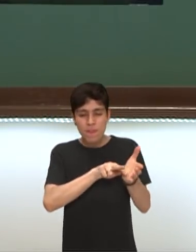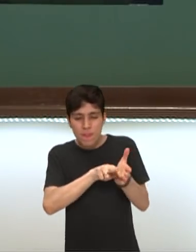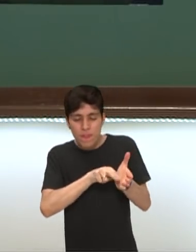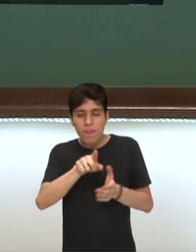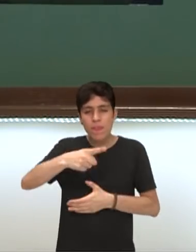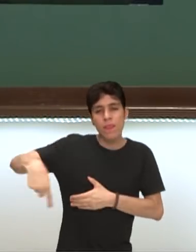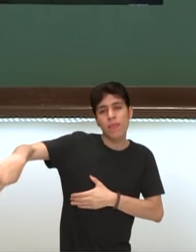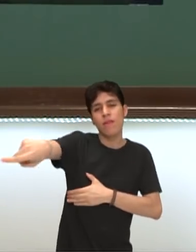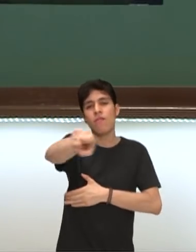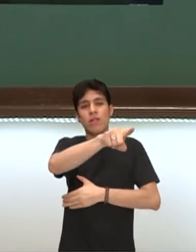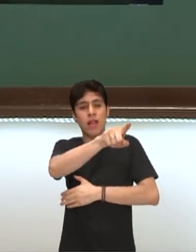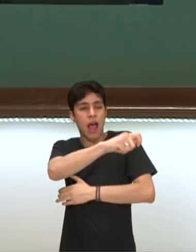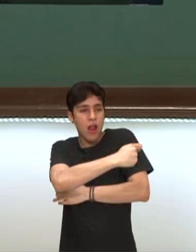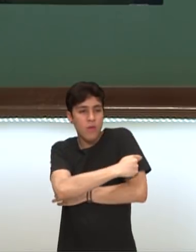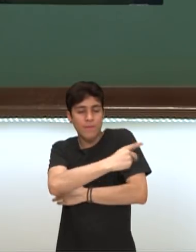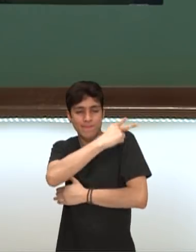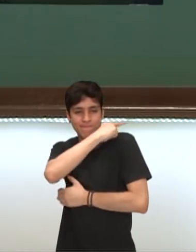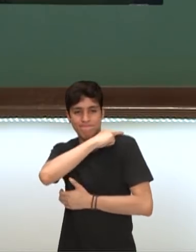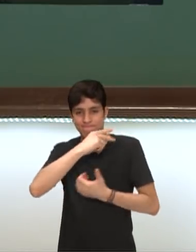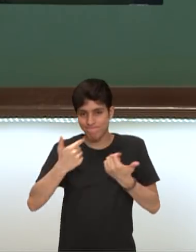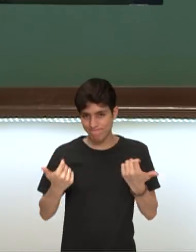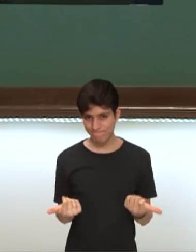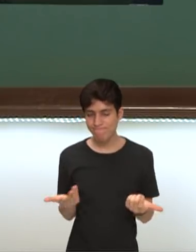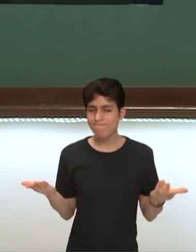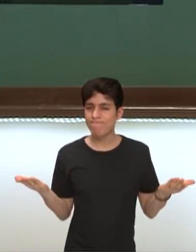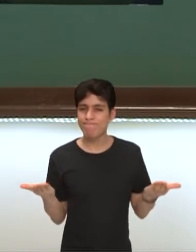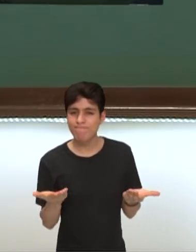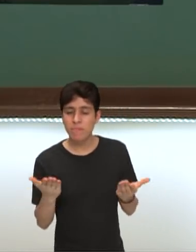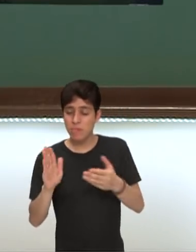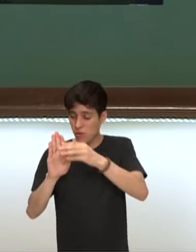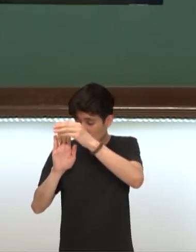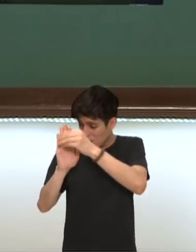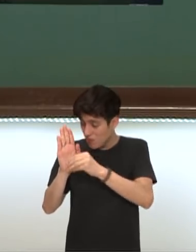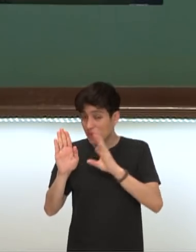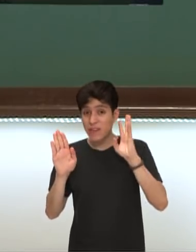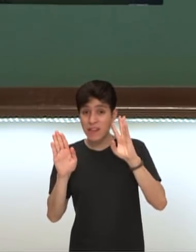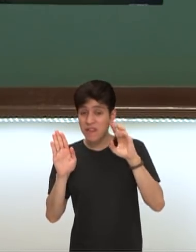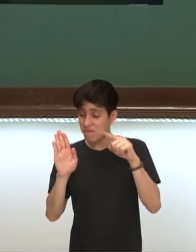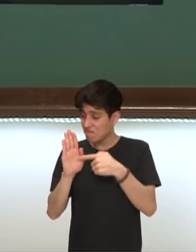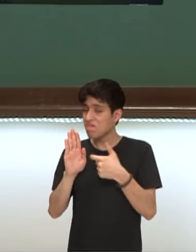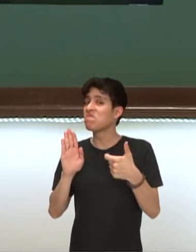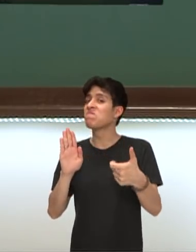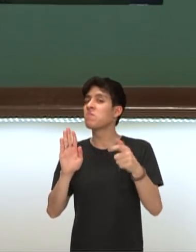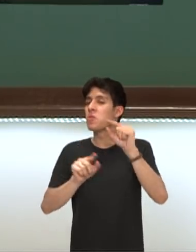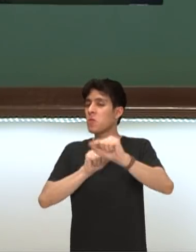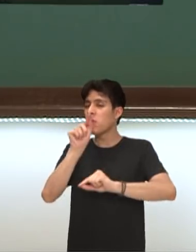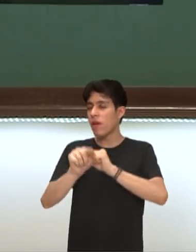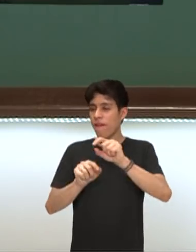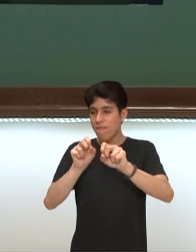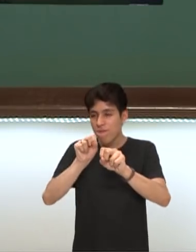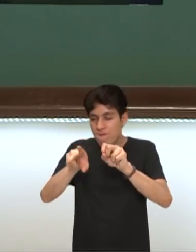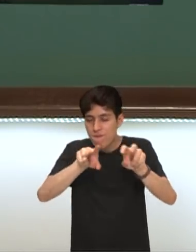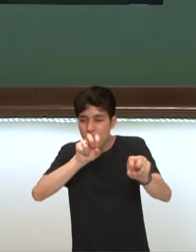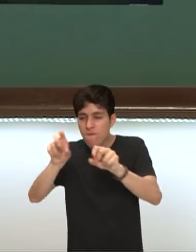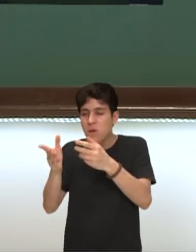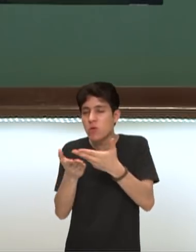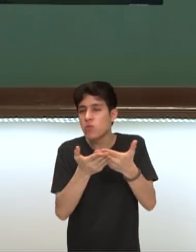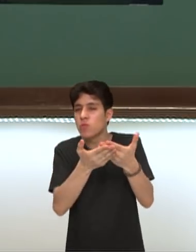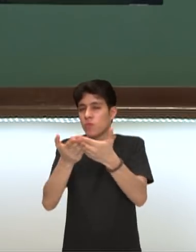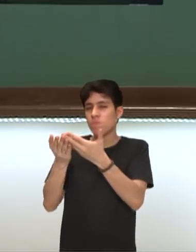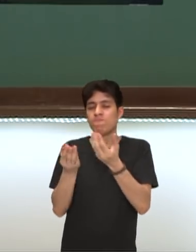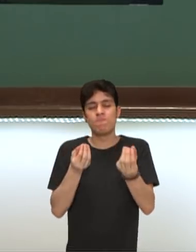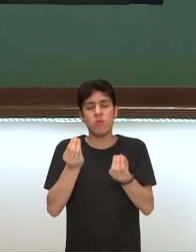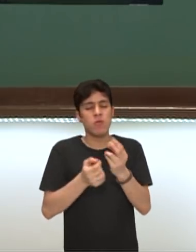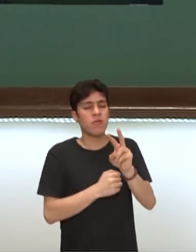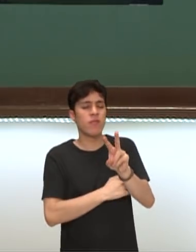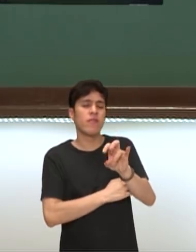ensino médio. E hoje, para vocês, um conteúdo bem legal, bem bacana, que é Virologia. Vamos falar um pouquinho sobre